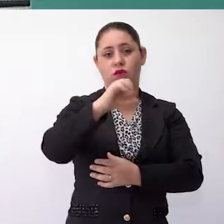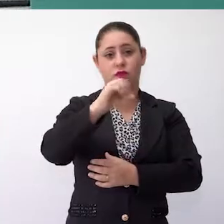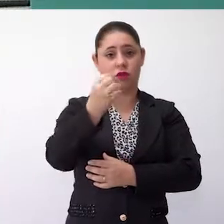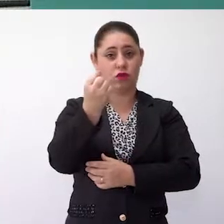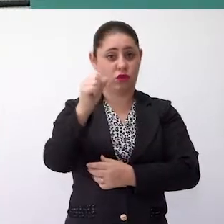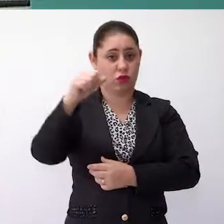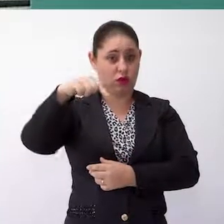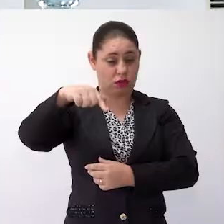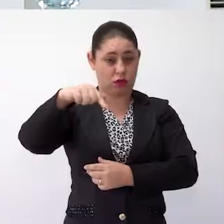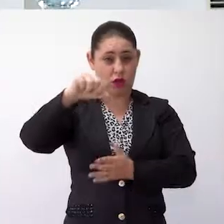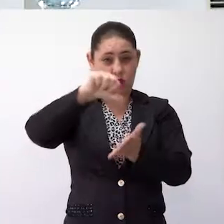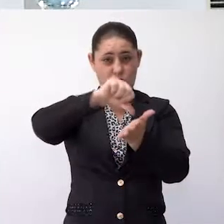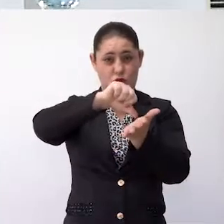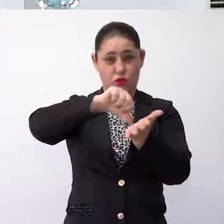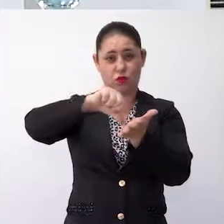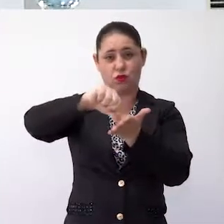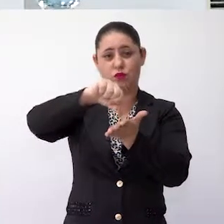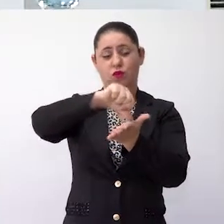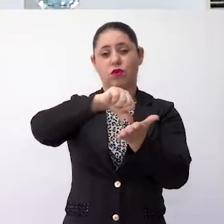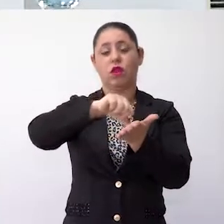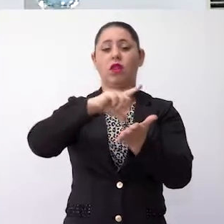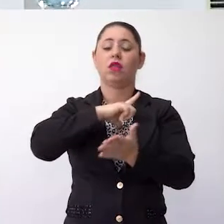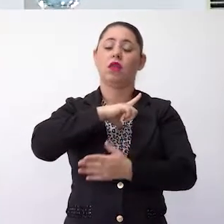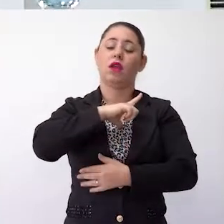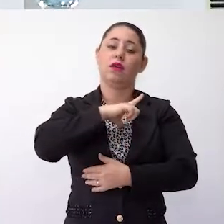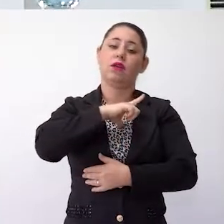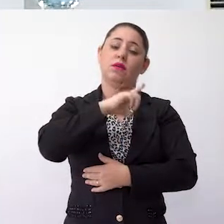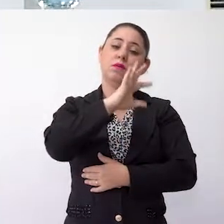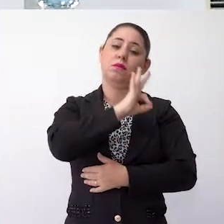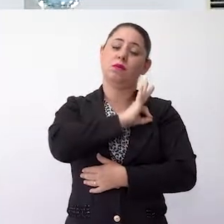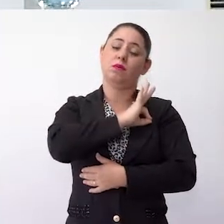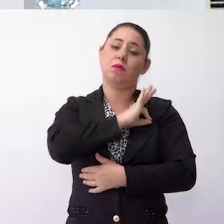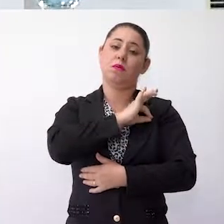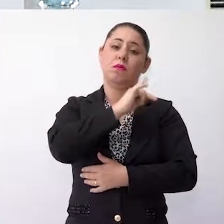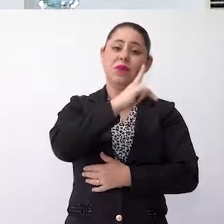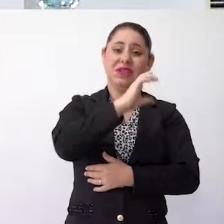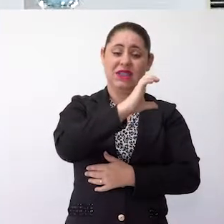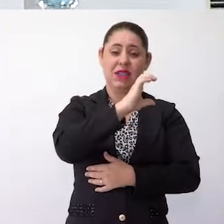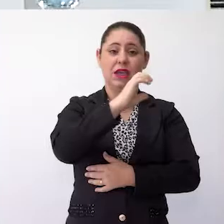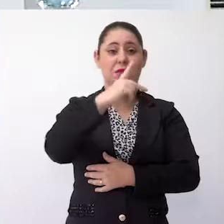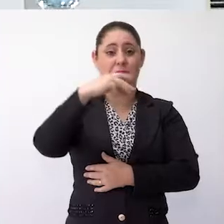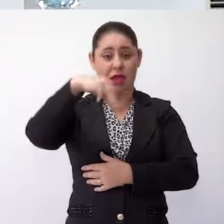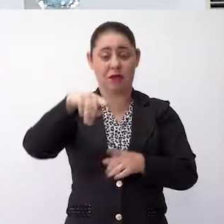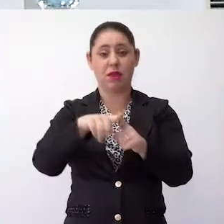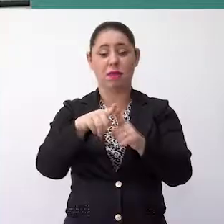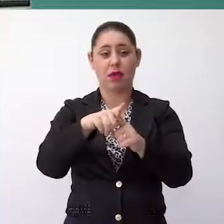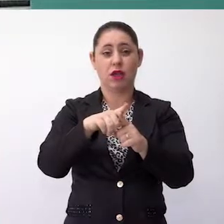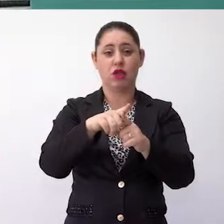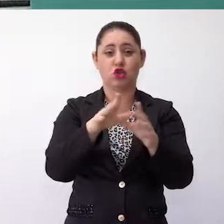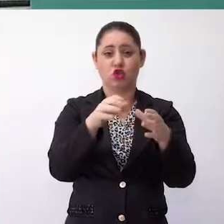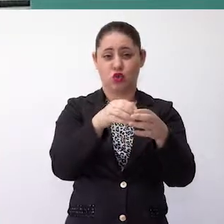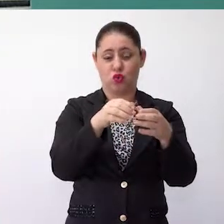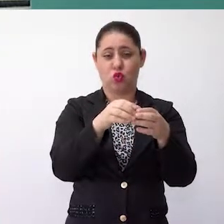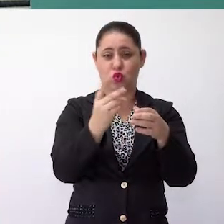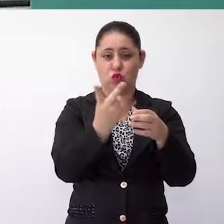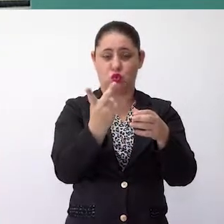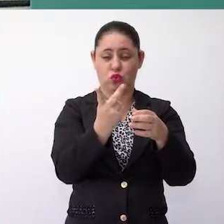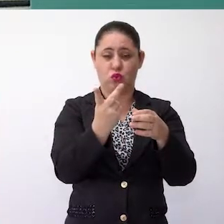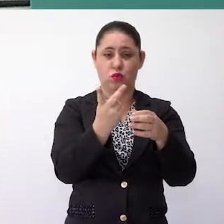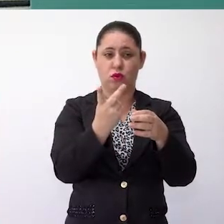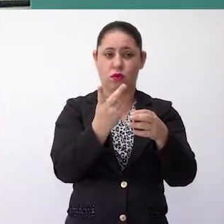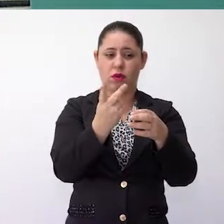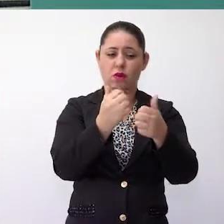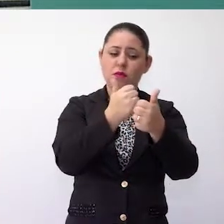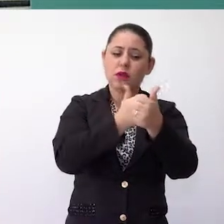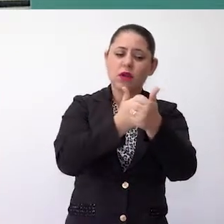1987, numa unidade composta por policiais militares e policiais civis, era uma unidade mista inicialmente, para atender alguns